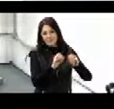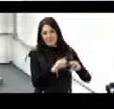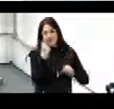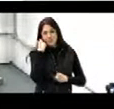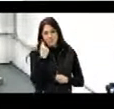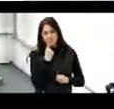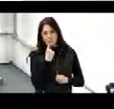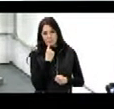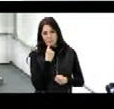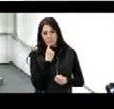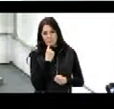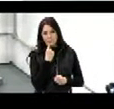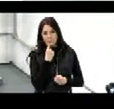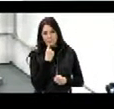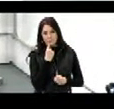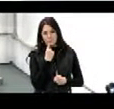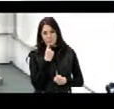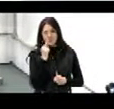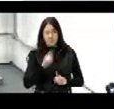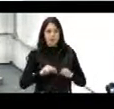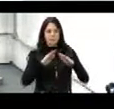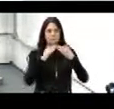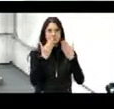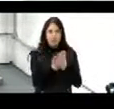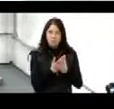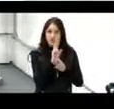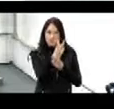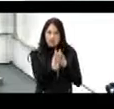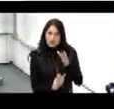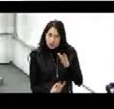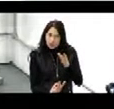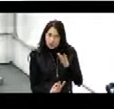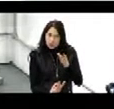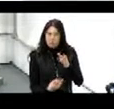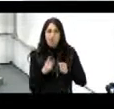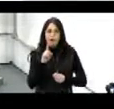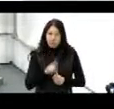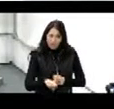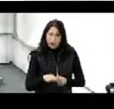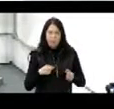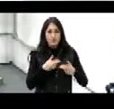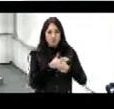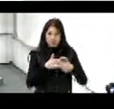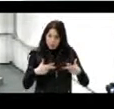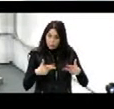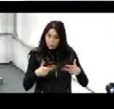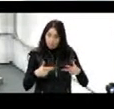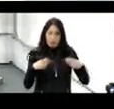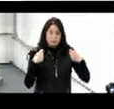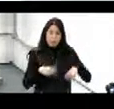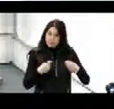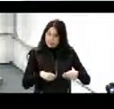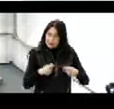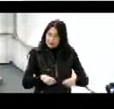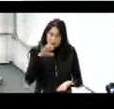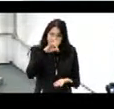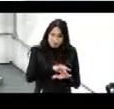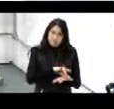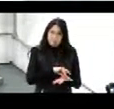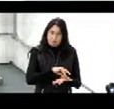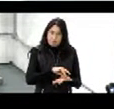Então, essa questão da escola bilíngue é algo que, de fato, nos impulsiona. Nós